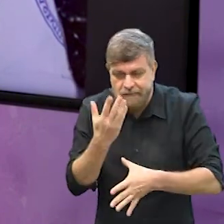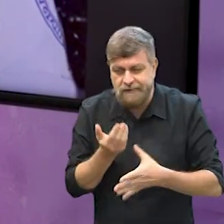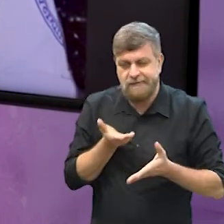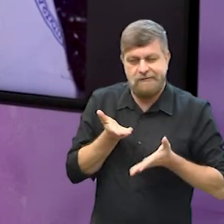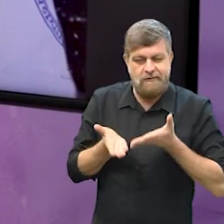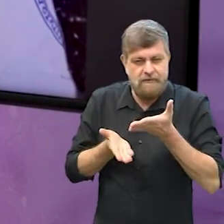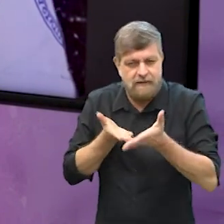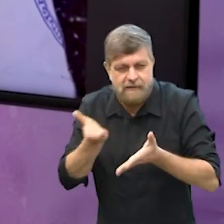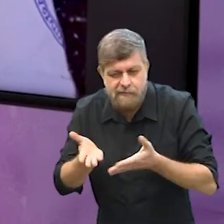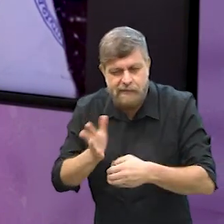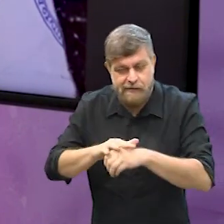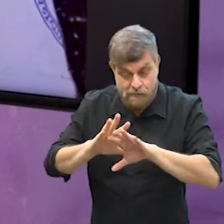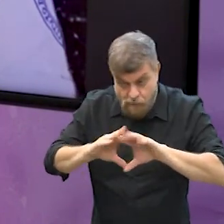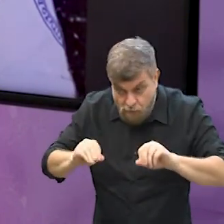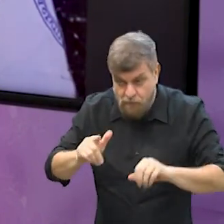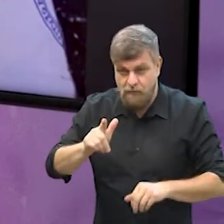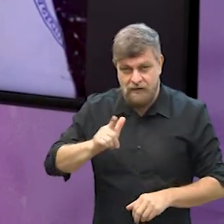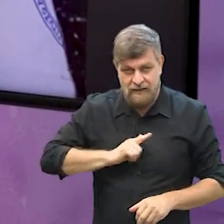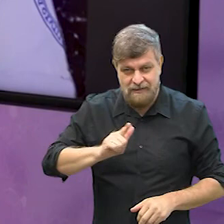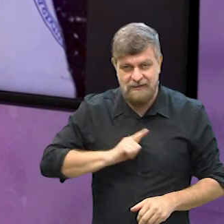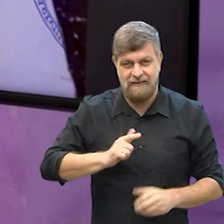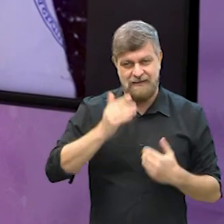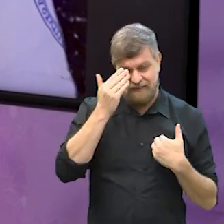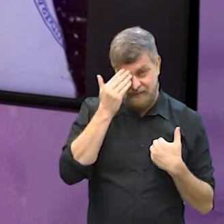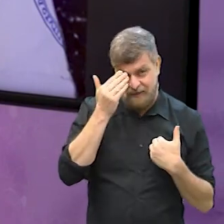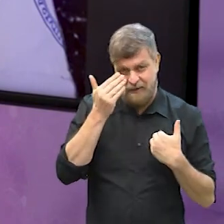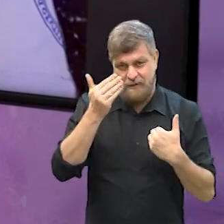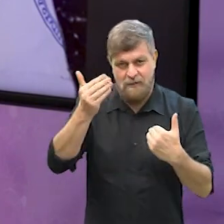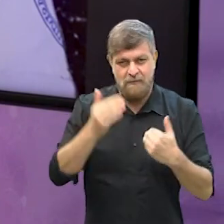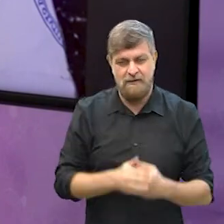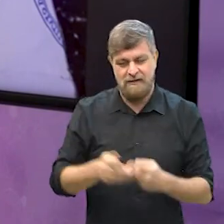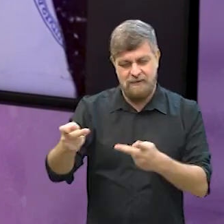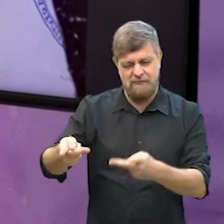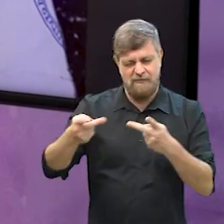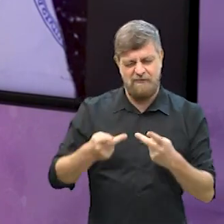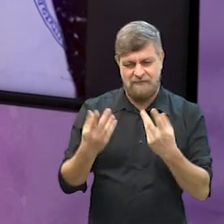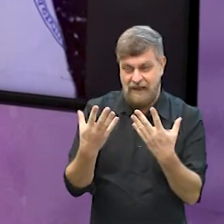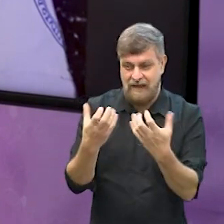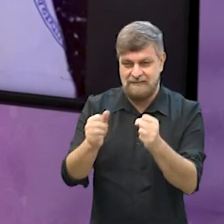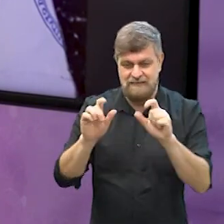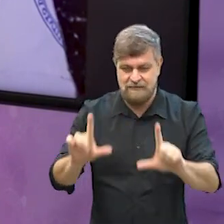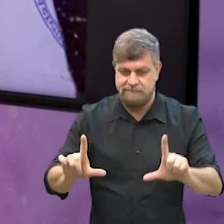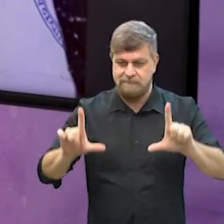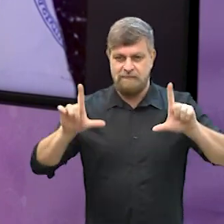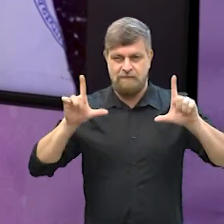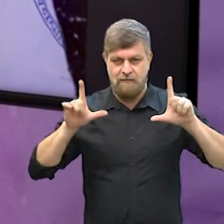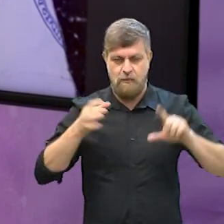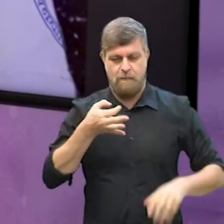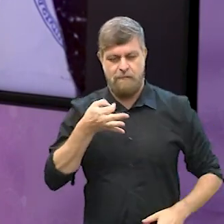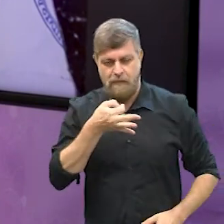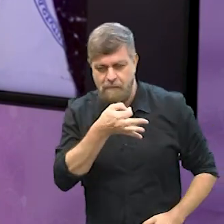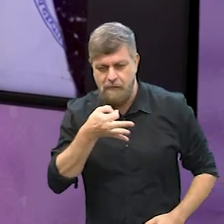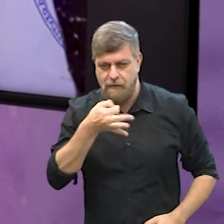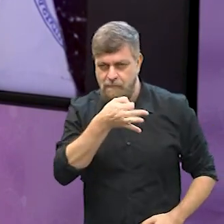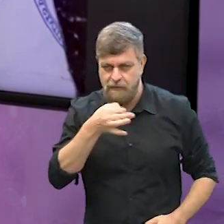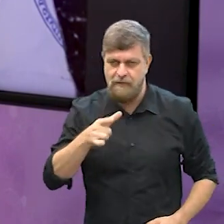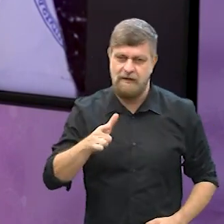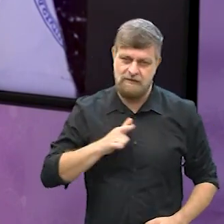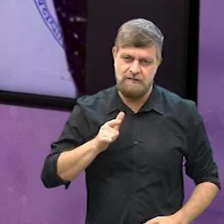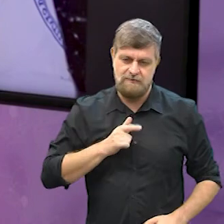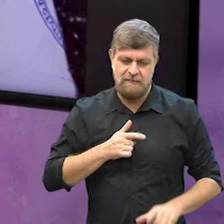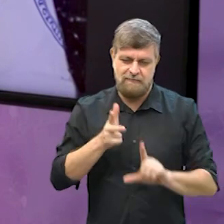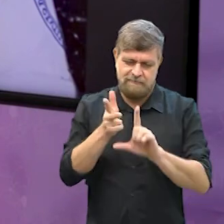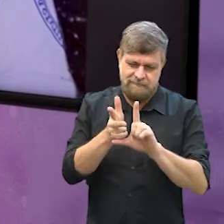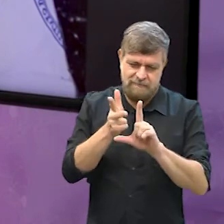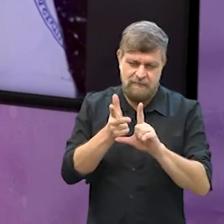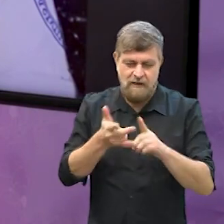se tem cura. Doutor, obrigada por aceitar o nosso convite, por vir aqui, né, por meio da teleconferência, né, falar